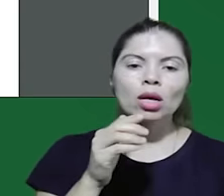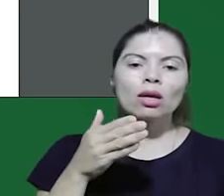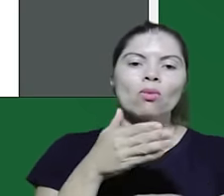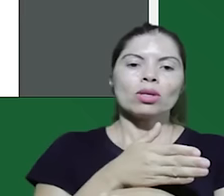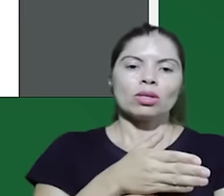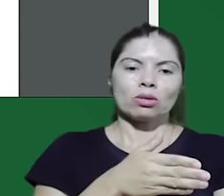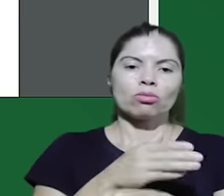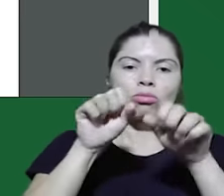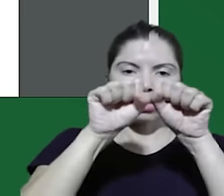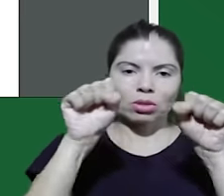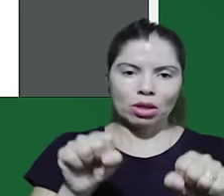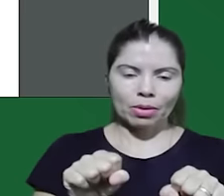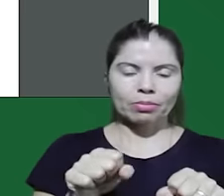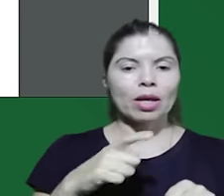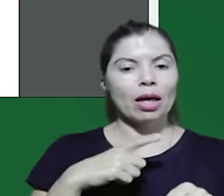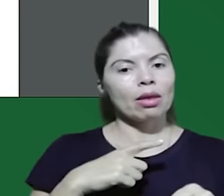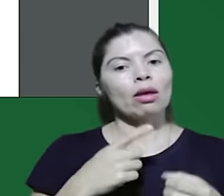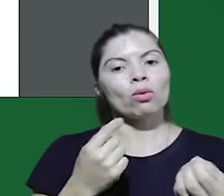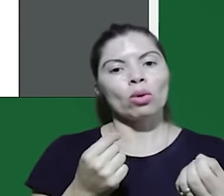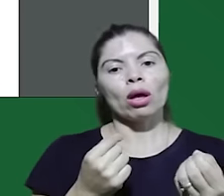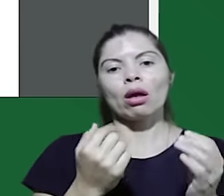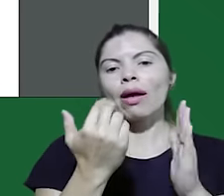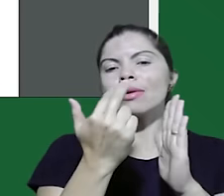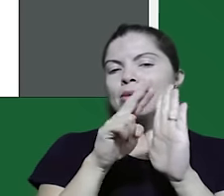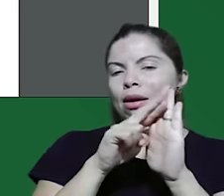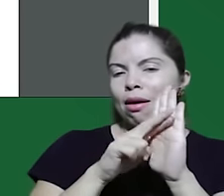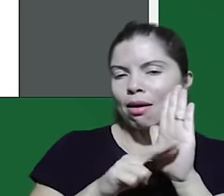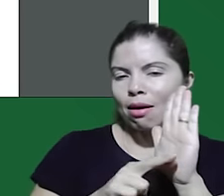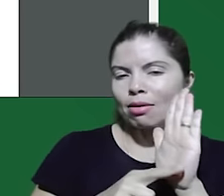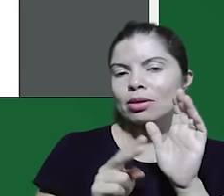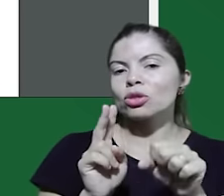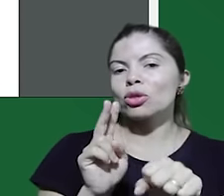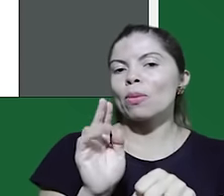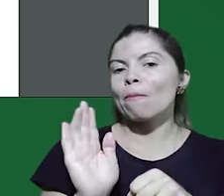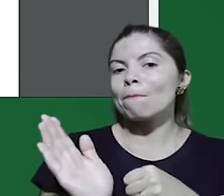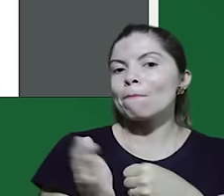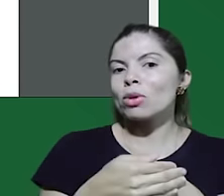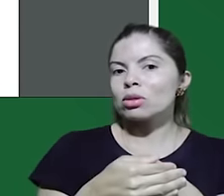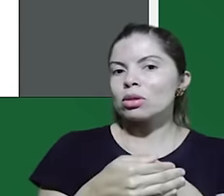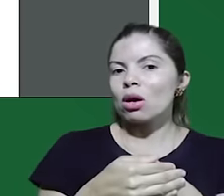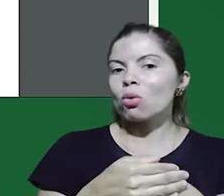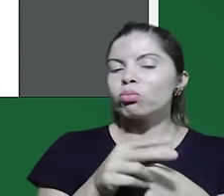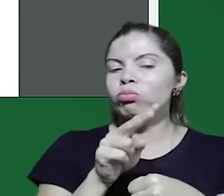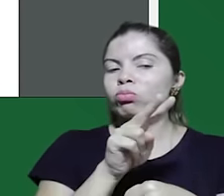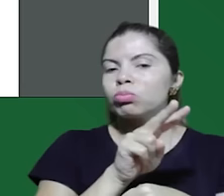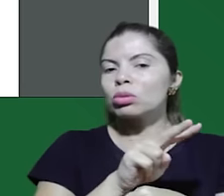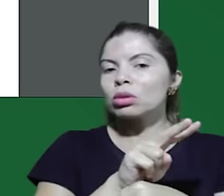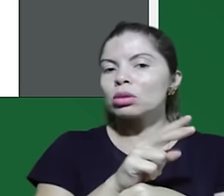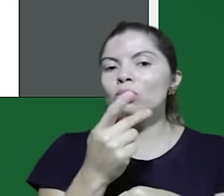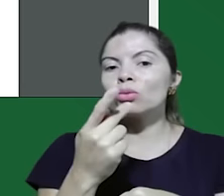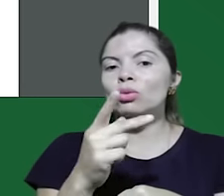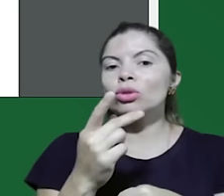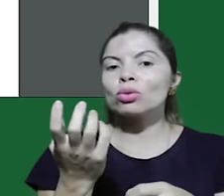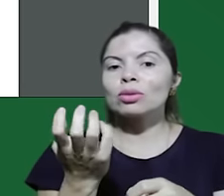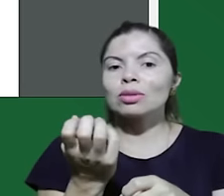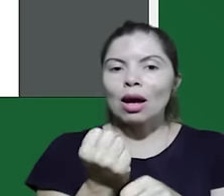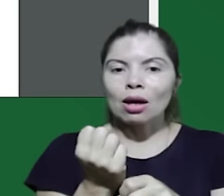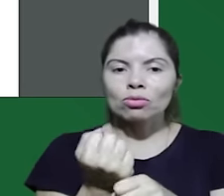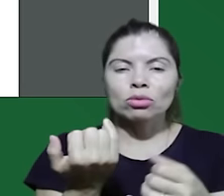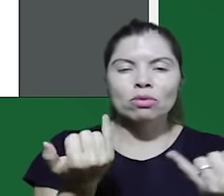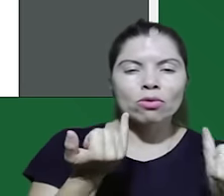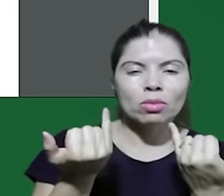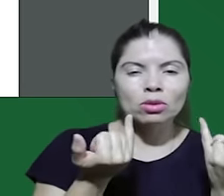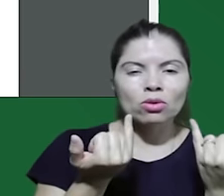acesso ao sistema tem a política de proteção de dados o sistema tamb solicita para você a o